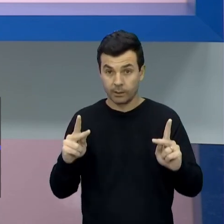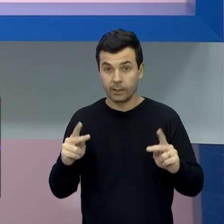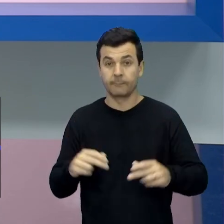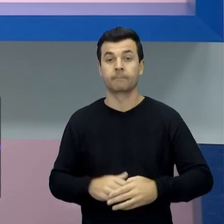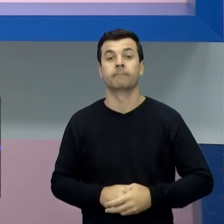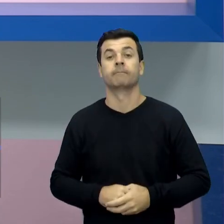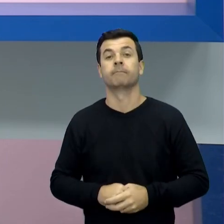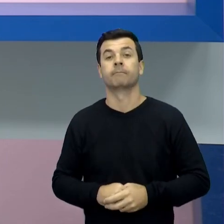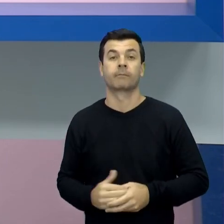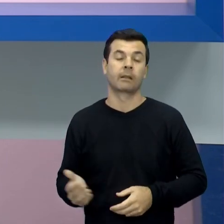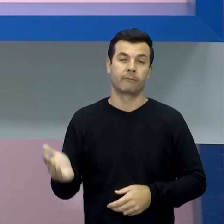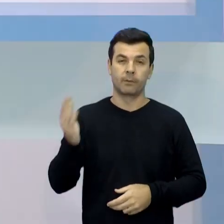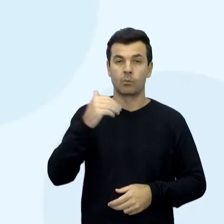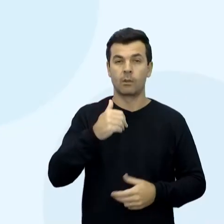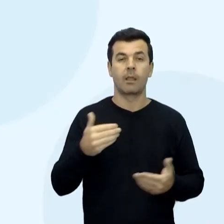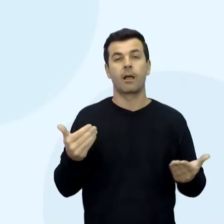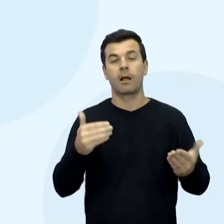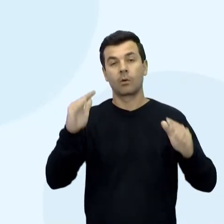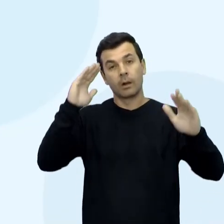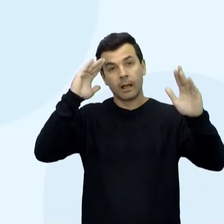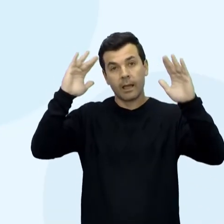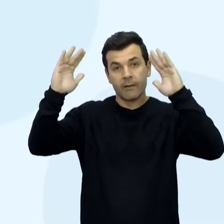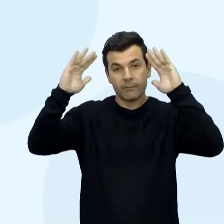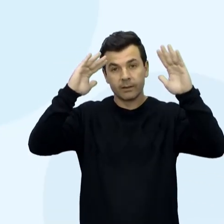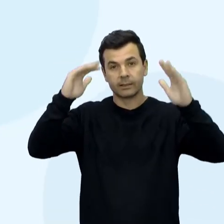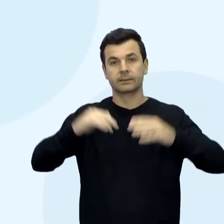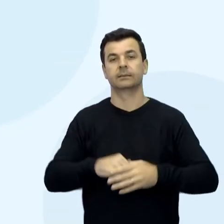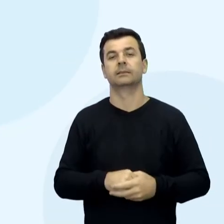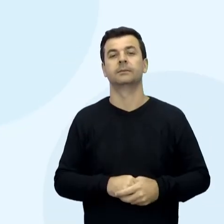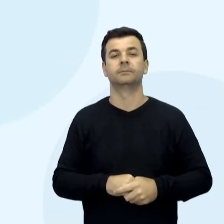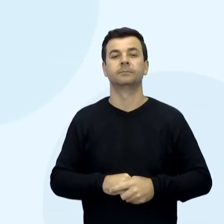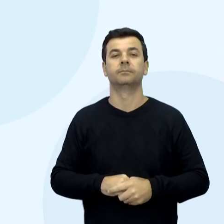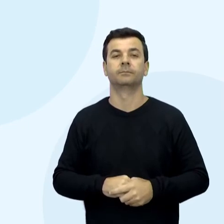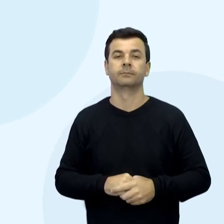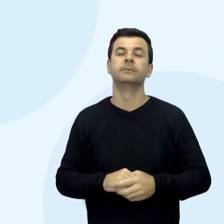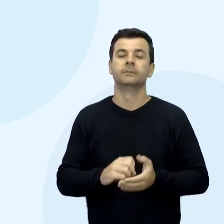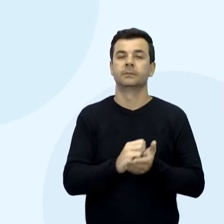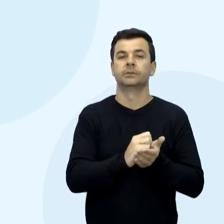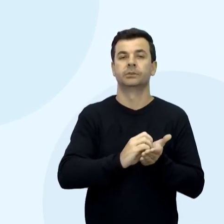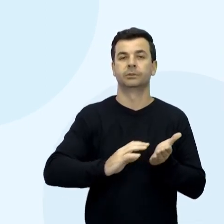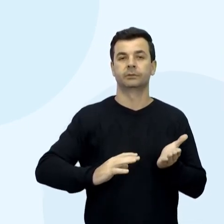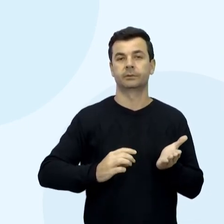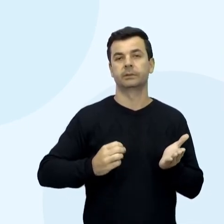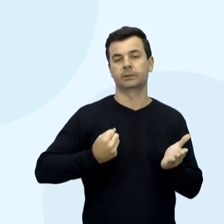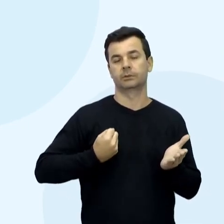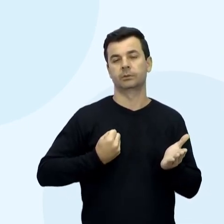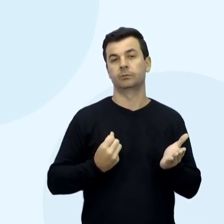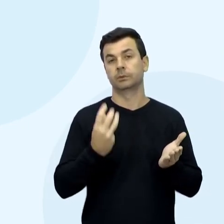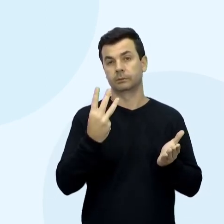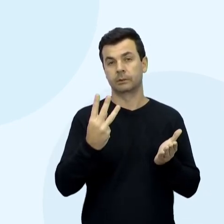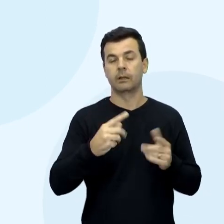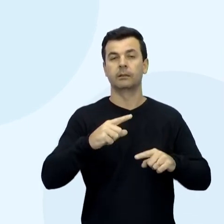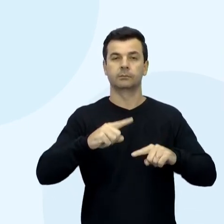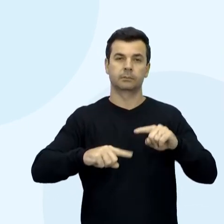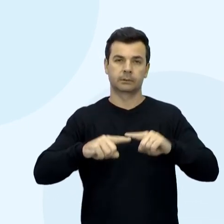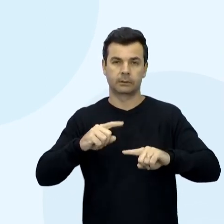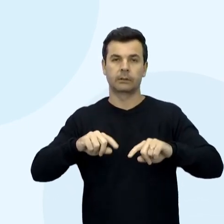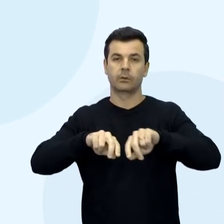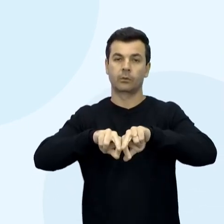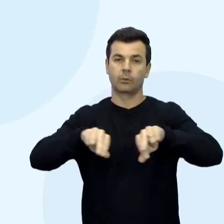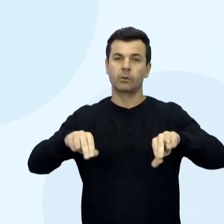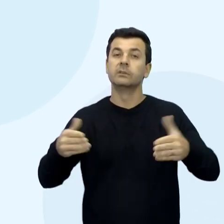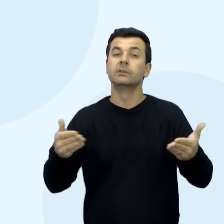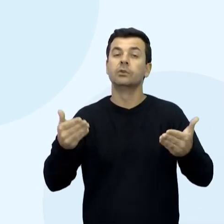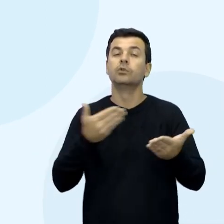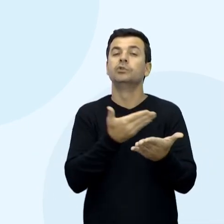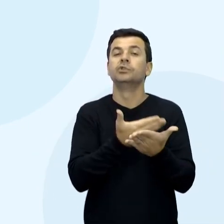para a nossa reflexão do dia. Então, temos essa atividade 3, né, sobre o patrimônio material e vamos refletir agora sobre a aula de